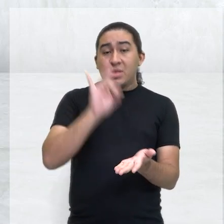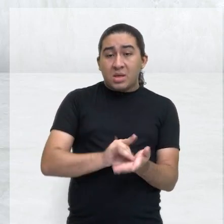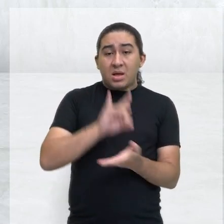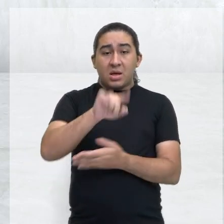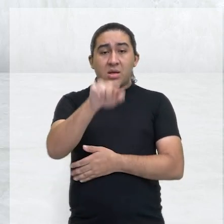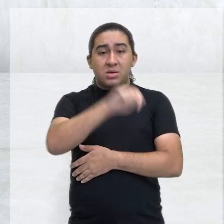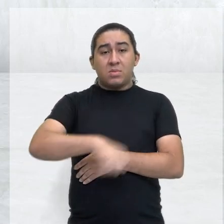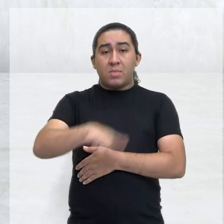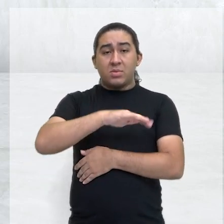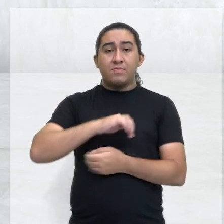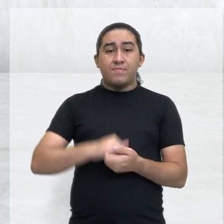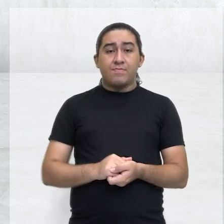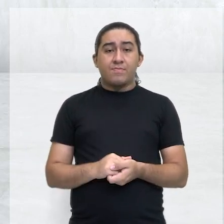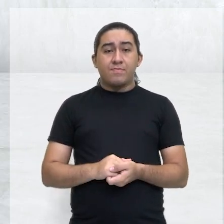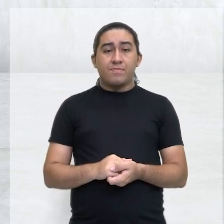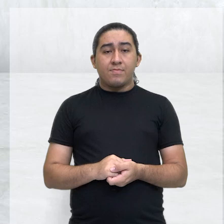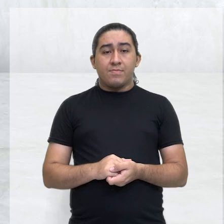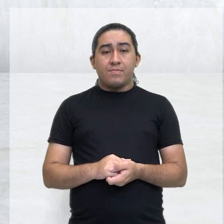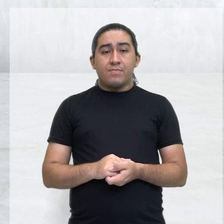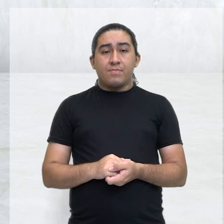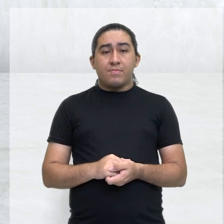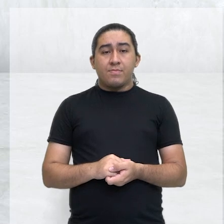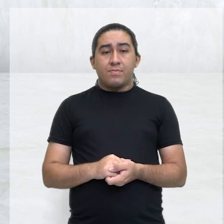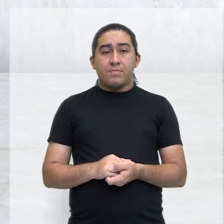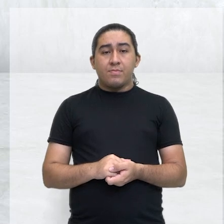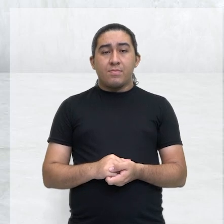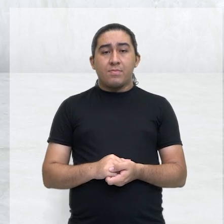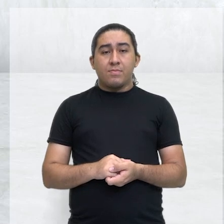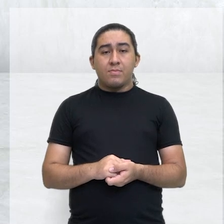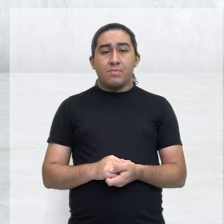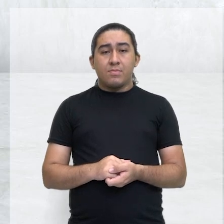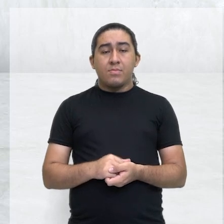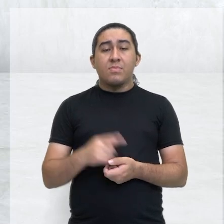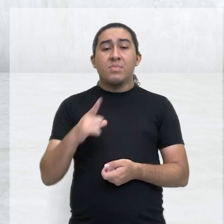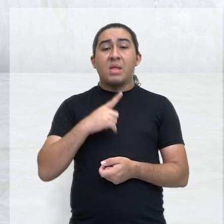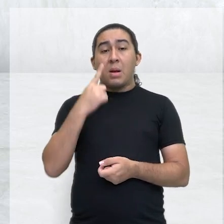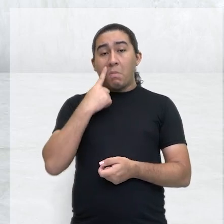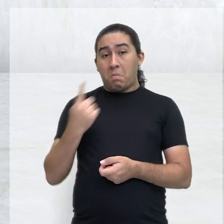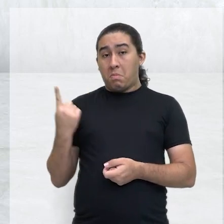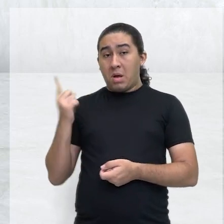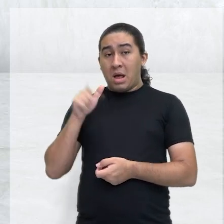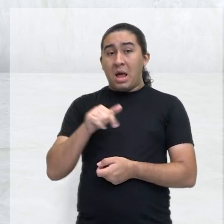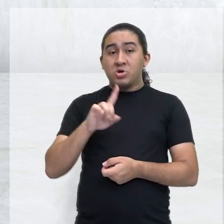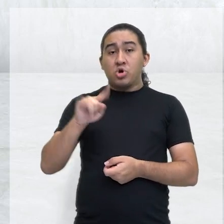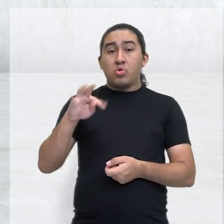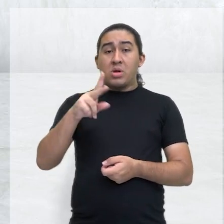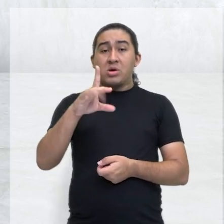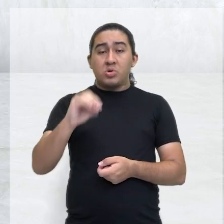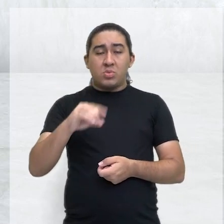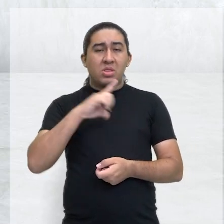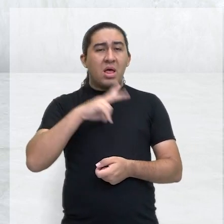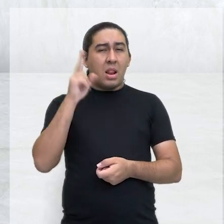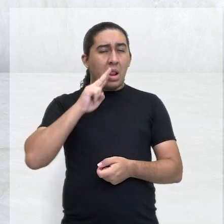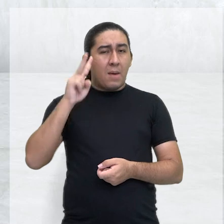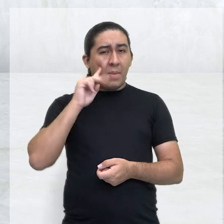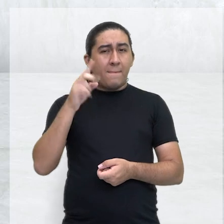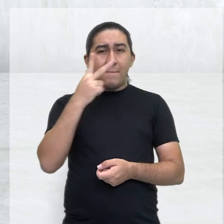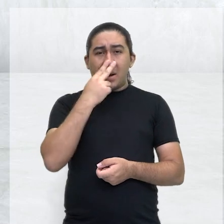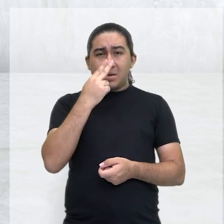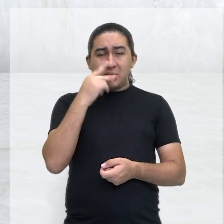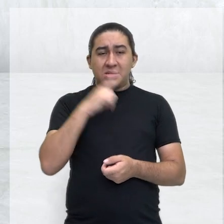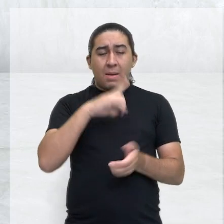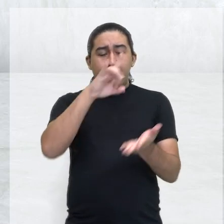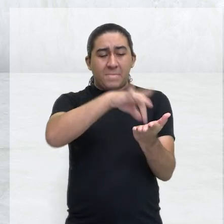né, justamente isso. Nós temos aqui, certo? Que é o gestualismo, é aquele que eu falei